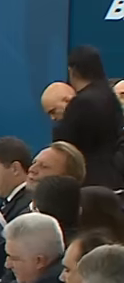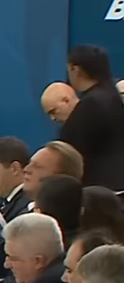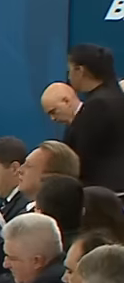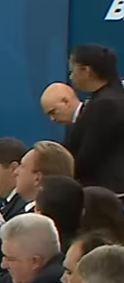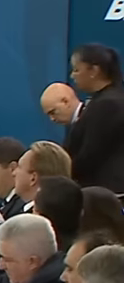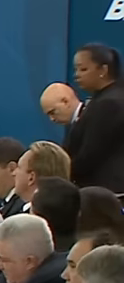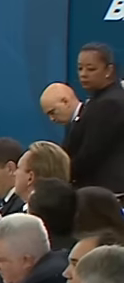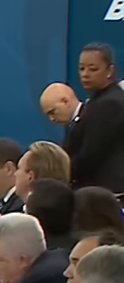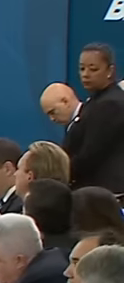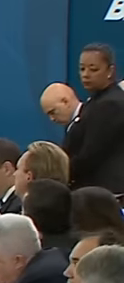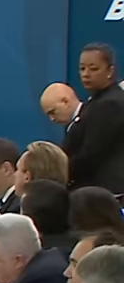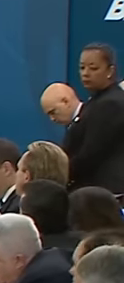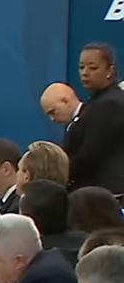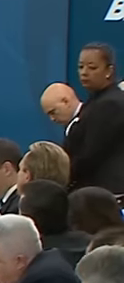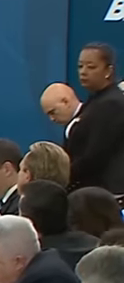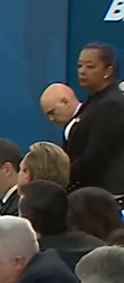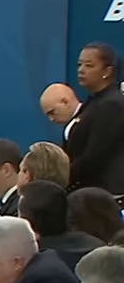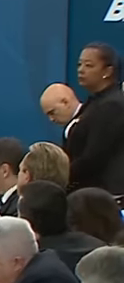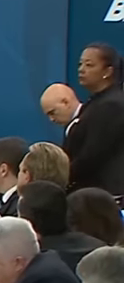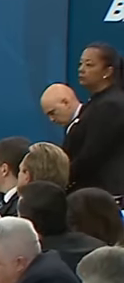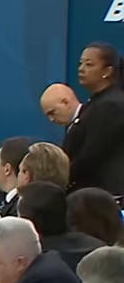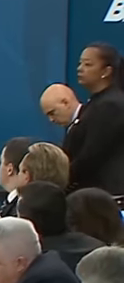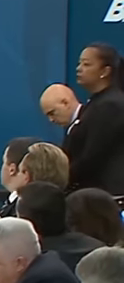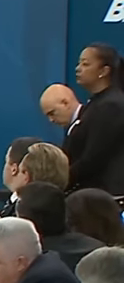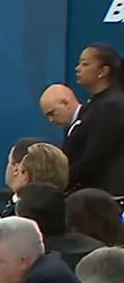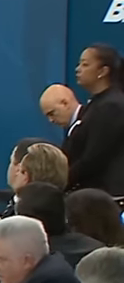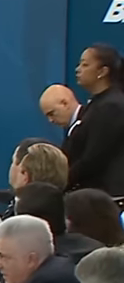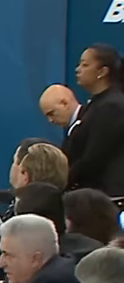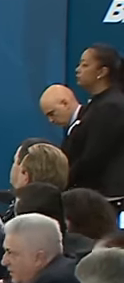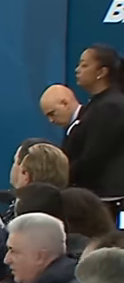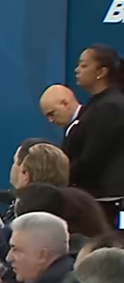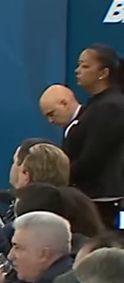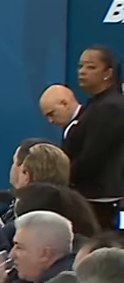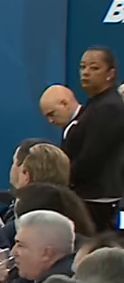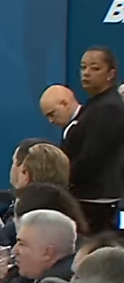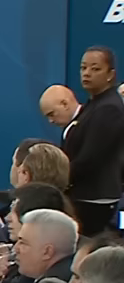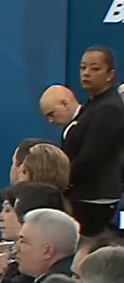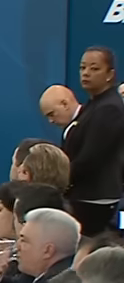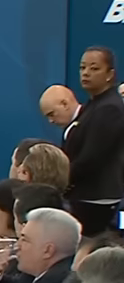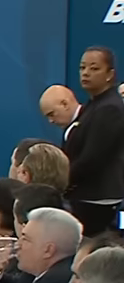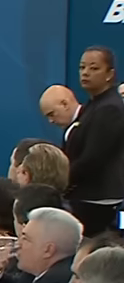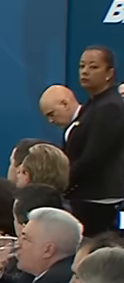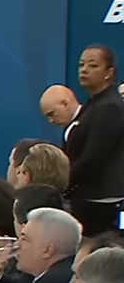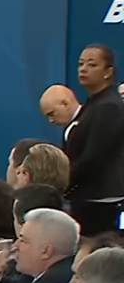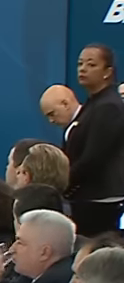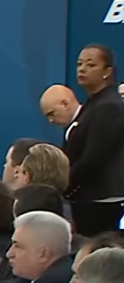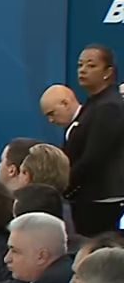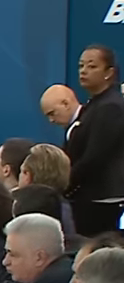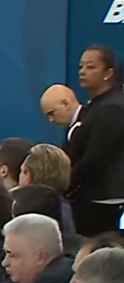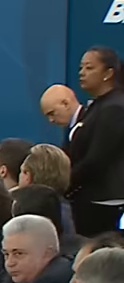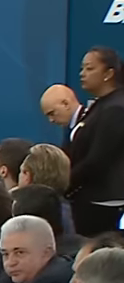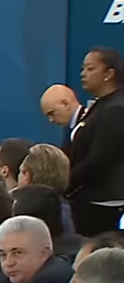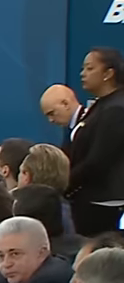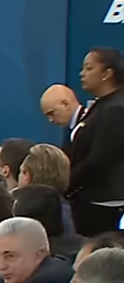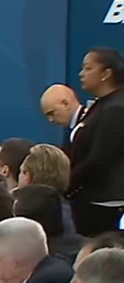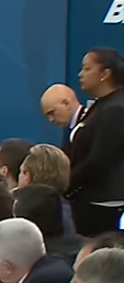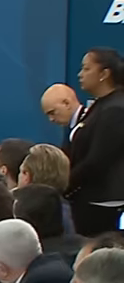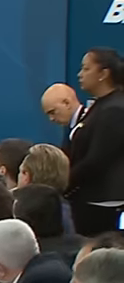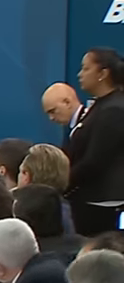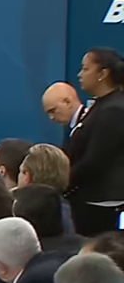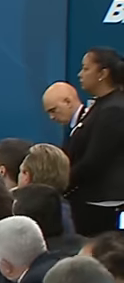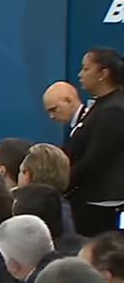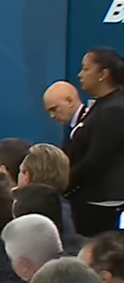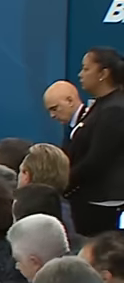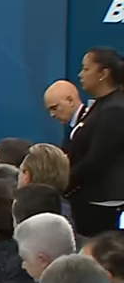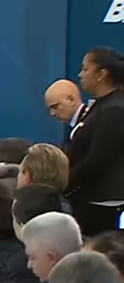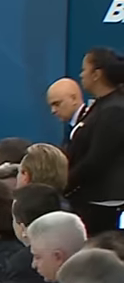Muito obrigada, ministro Padilha, Vossa Excelência, presidente Michel Temer, através do qual cumprimento todas as autoridades aqui presentes, senhoras e